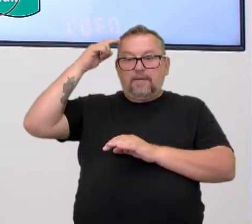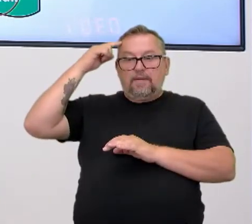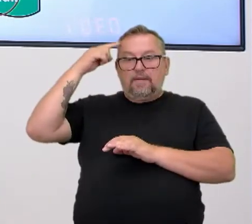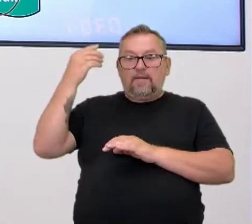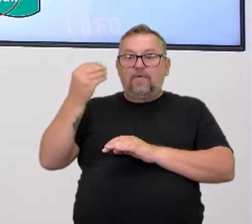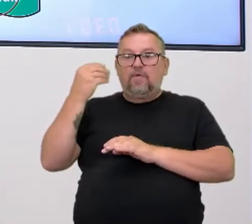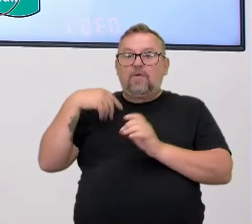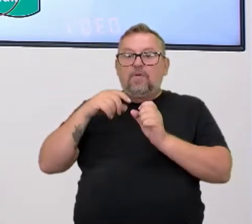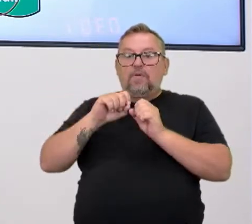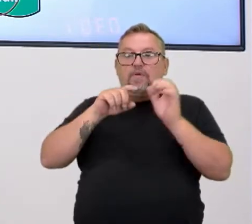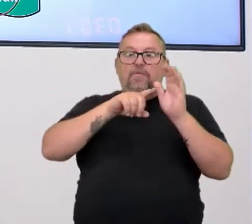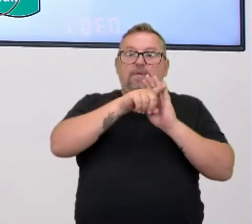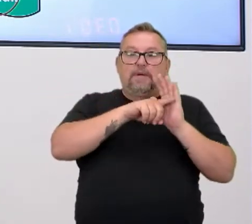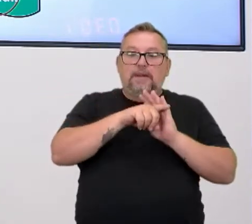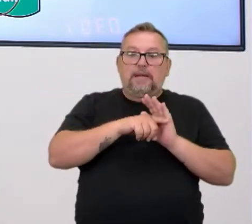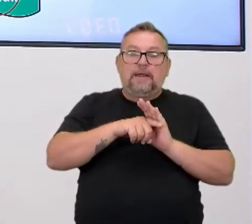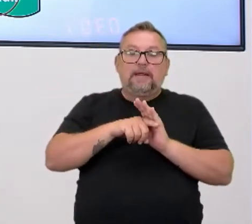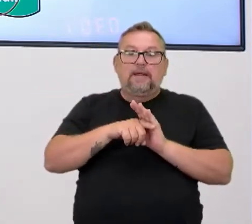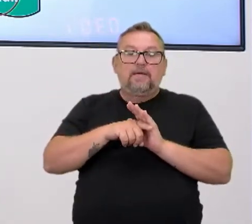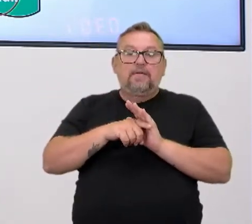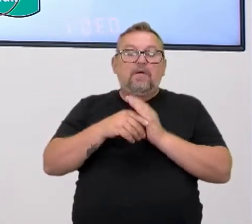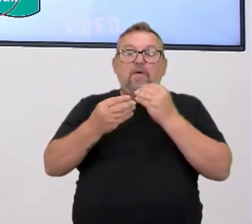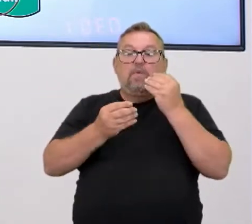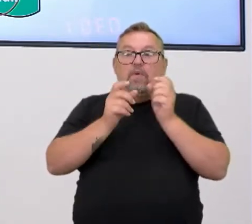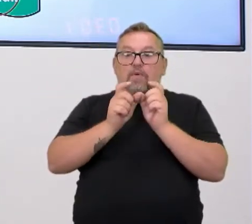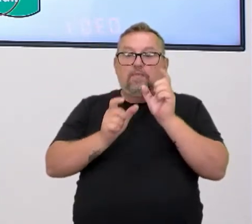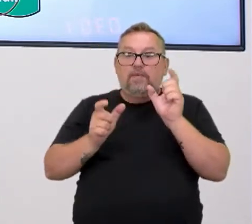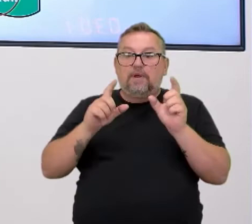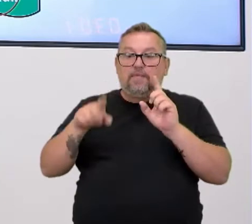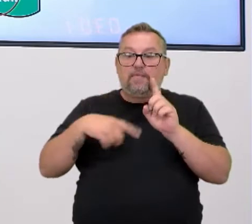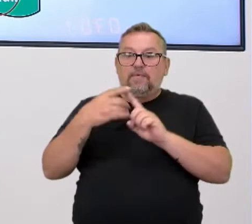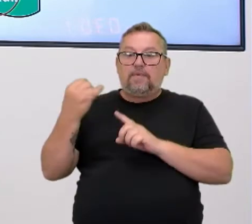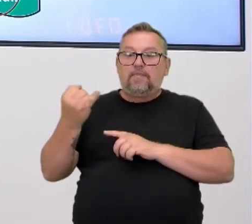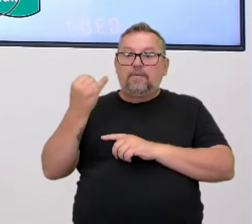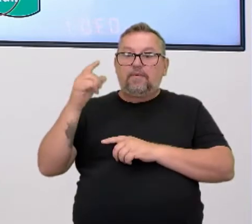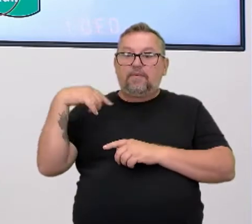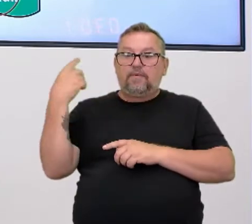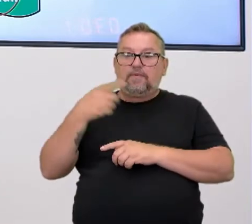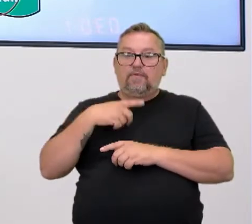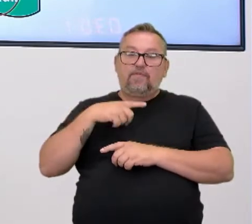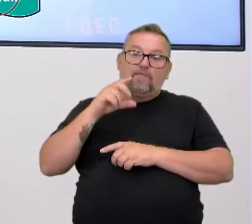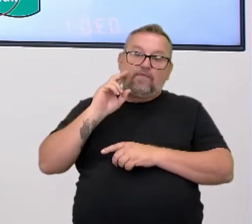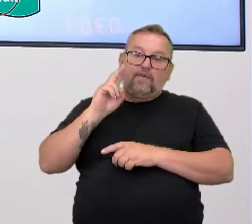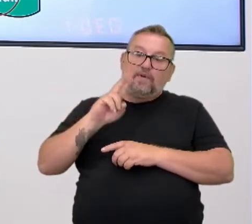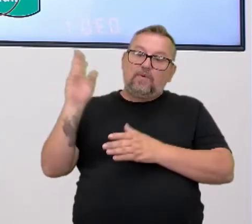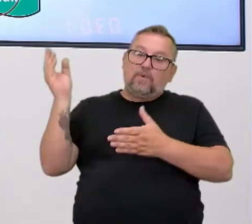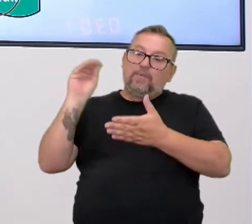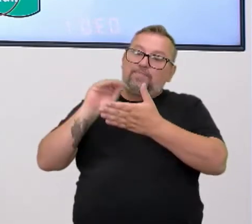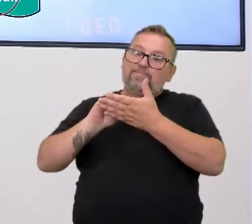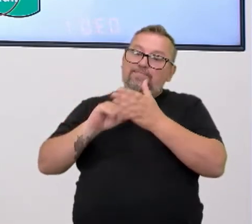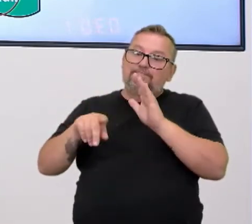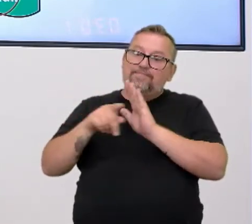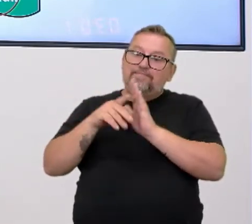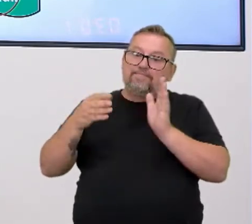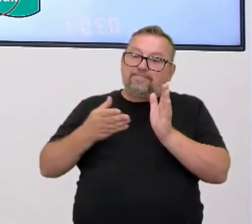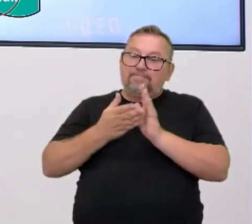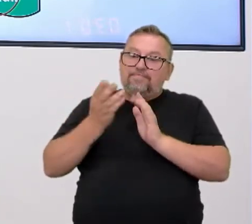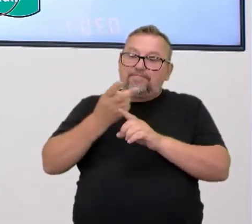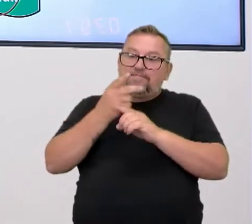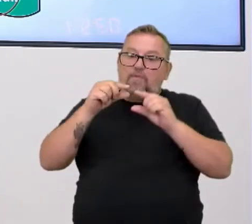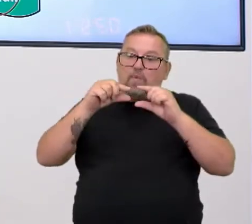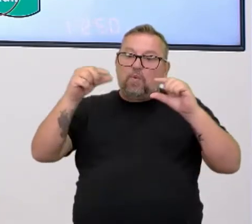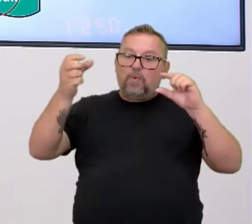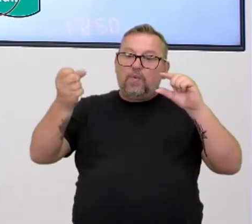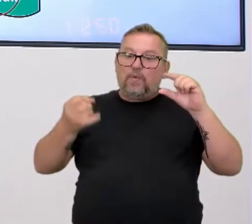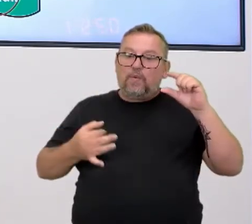como pesquisar vídeo, quais são as palavras-chave que a gente vai colocar na plataforma de busca, que